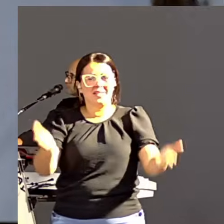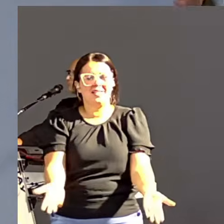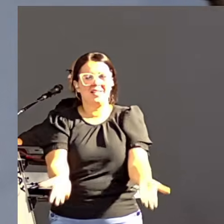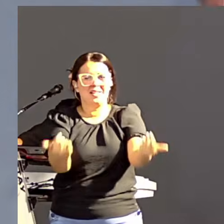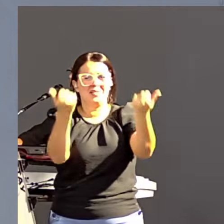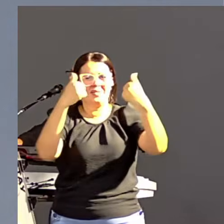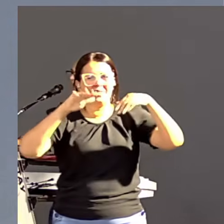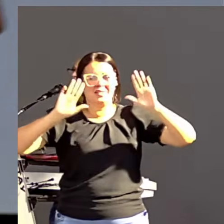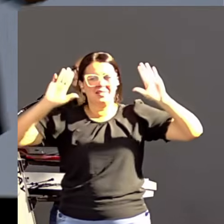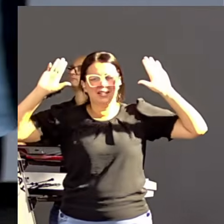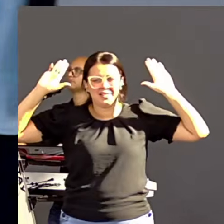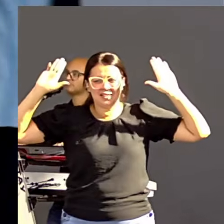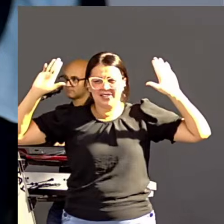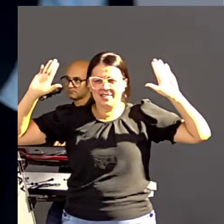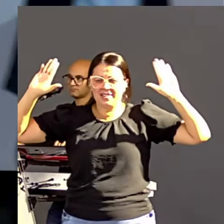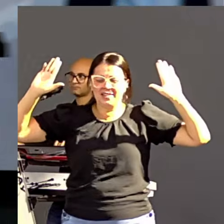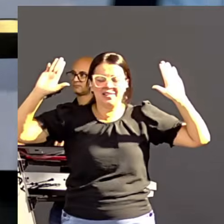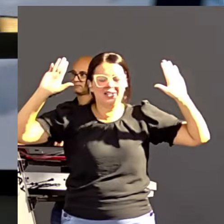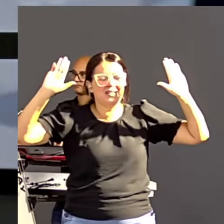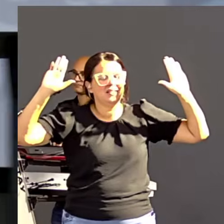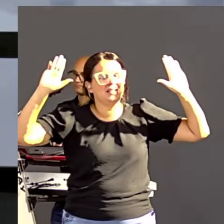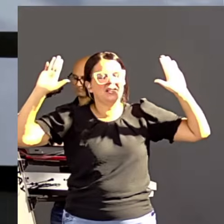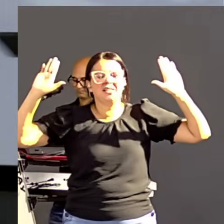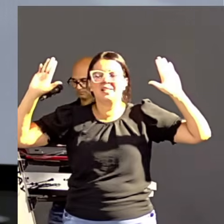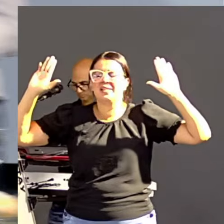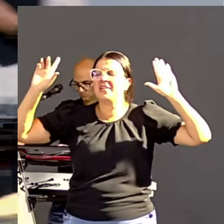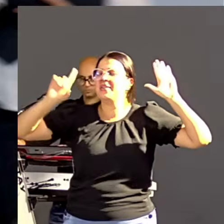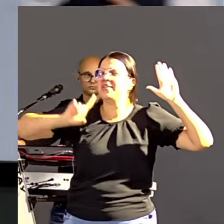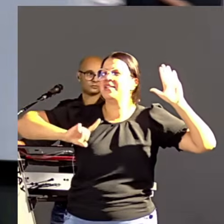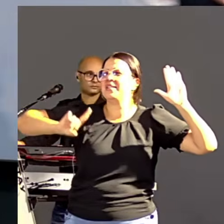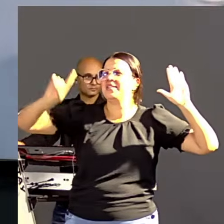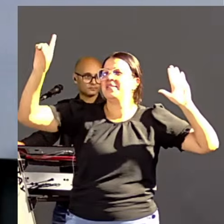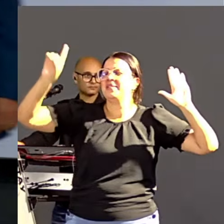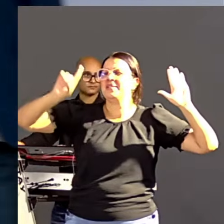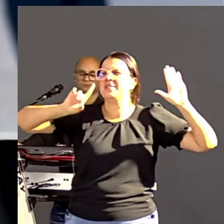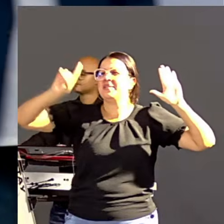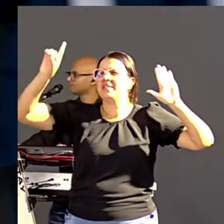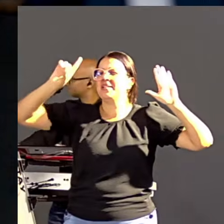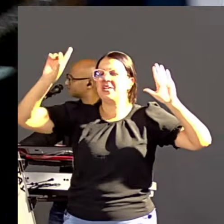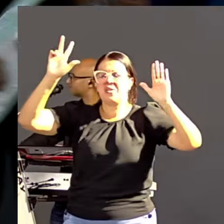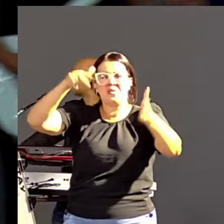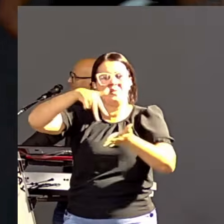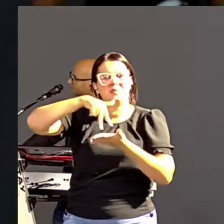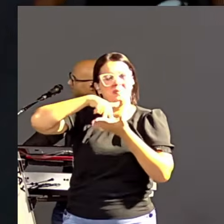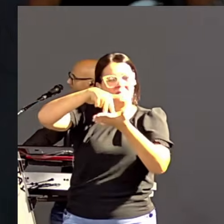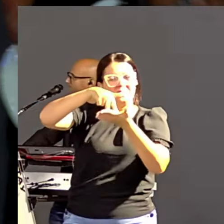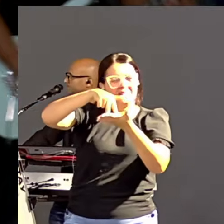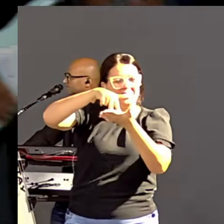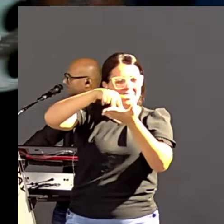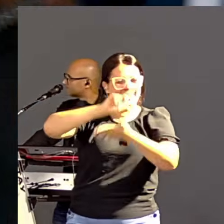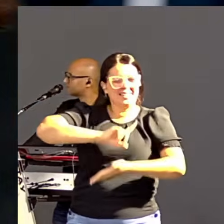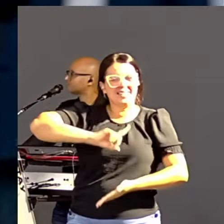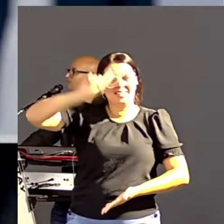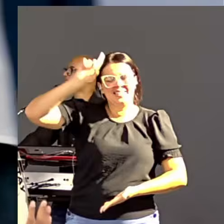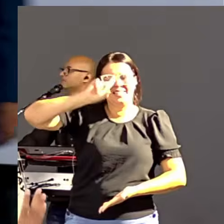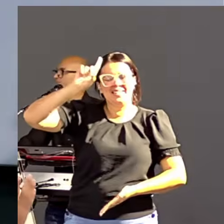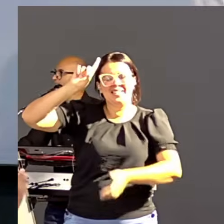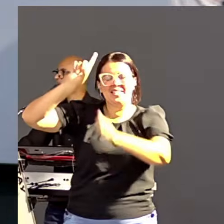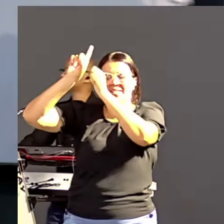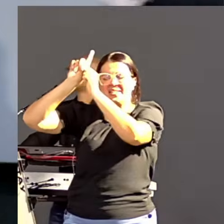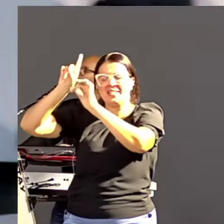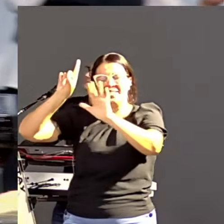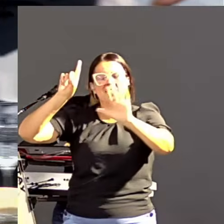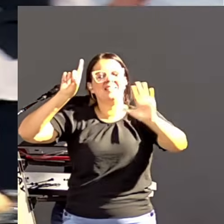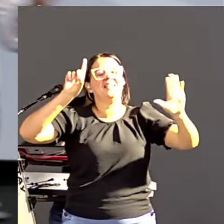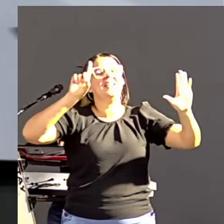as suas mãos. O Senhor te levanta. O Senhor te ergue. O Senhor te levanta. O